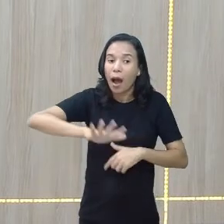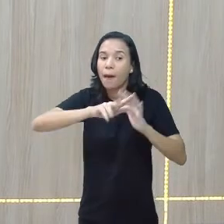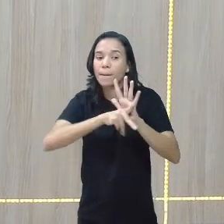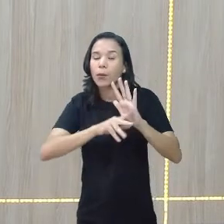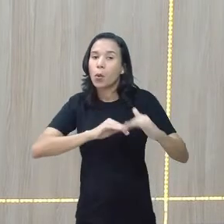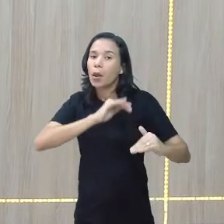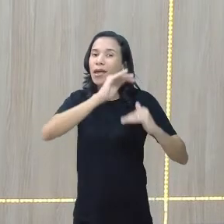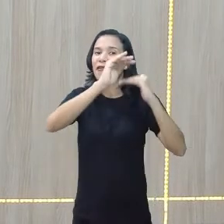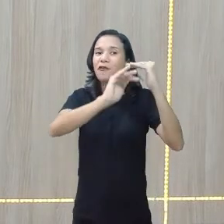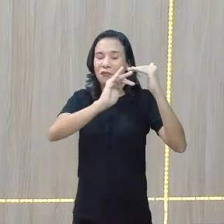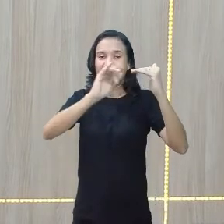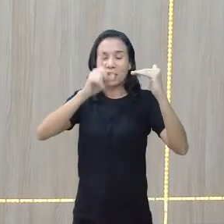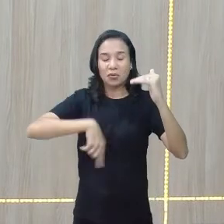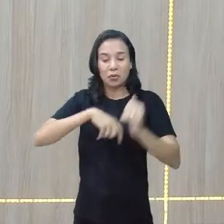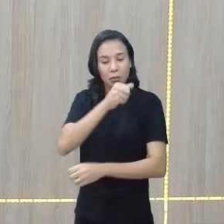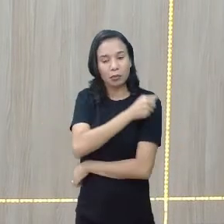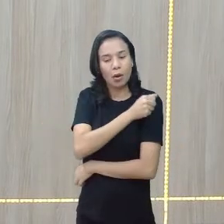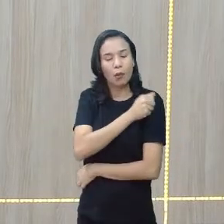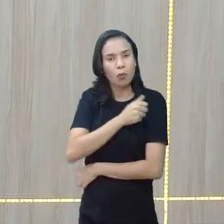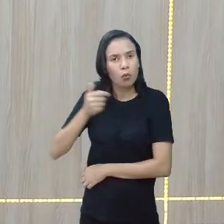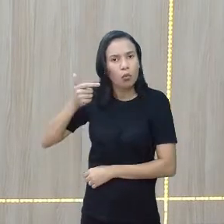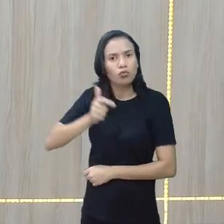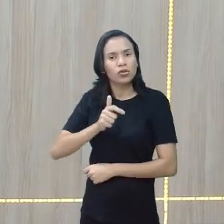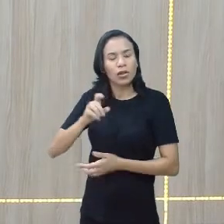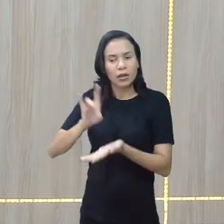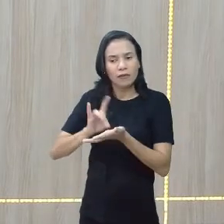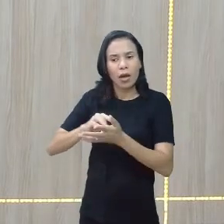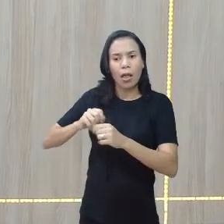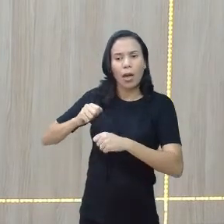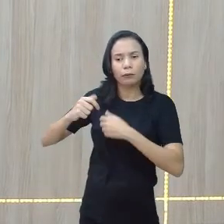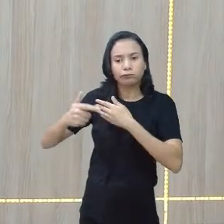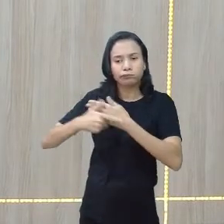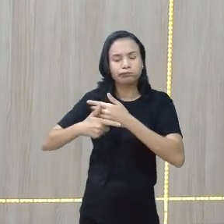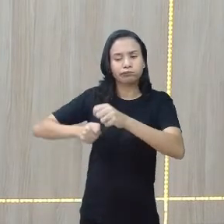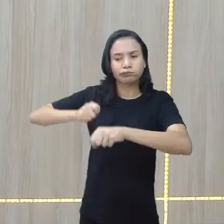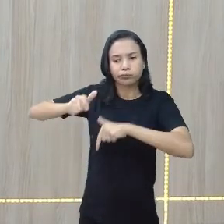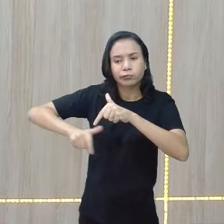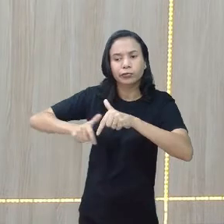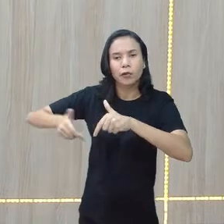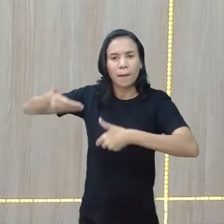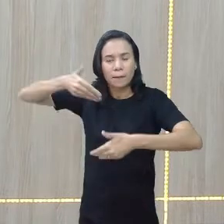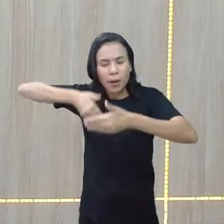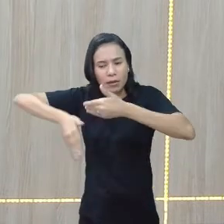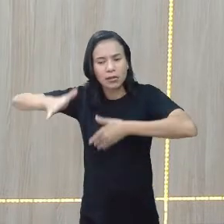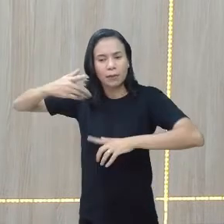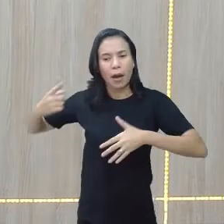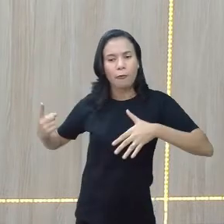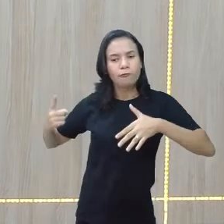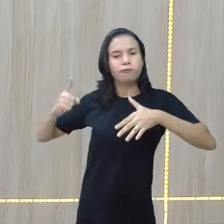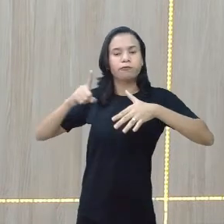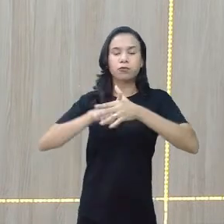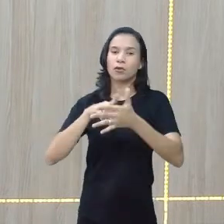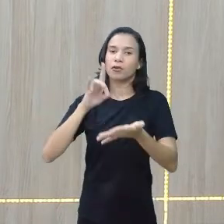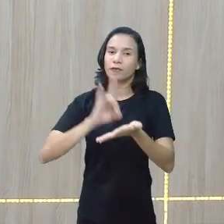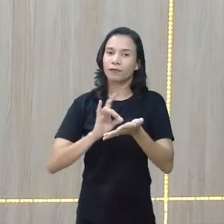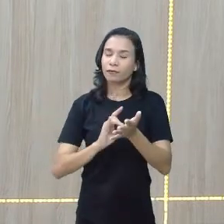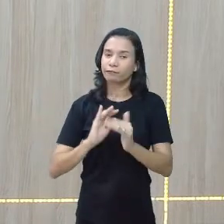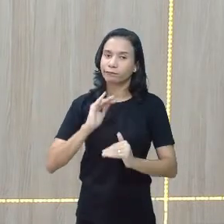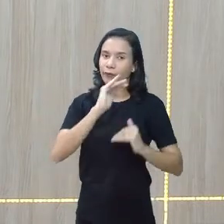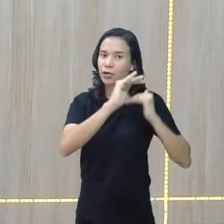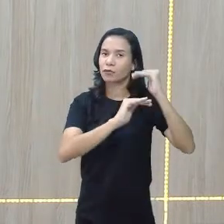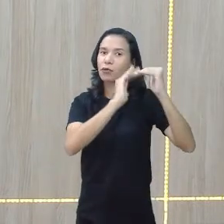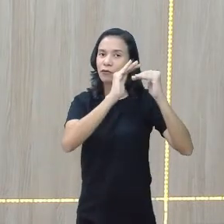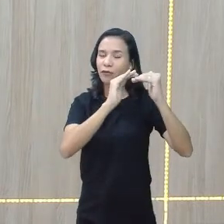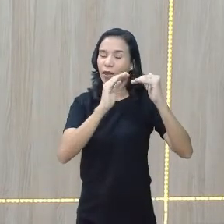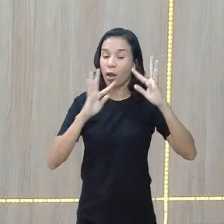desenvolvimento para que esse estudante possa funcionar, para que ele possa participar, estar inserido e se desenvolver de